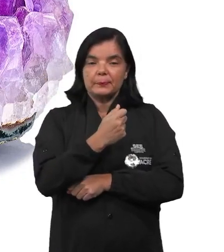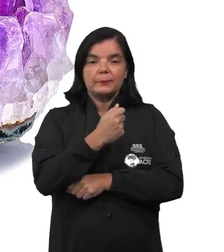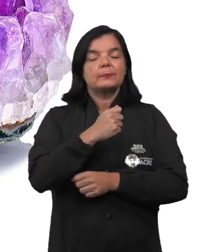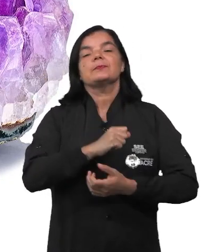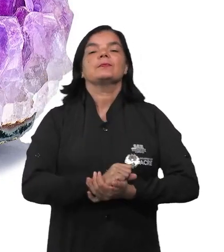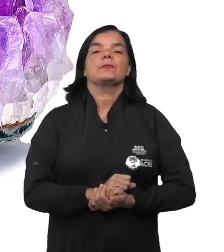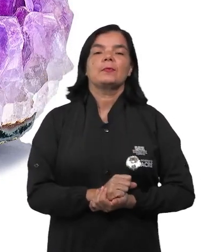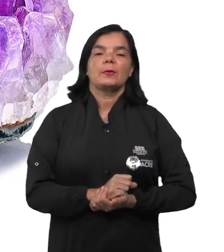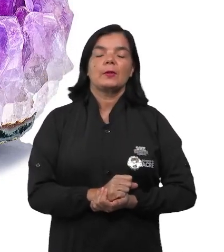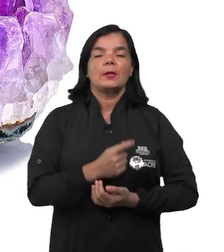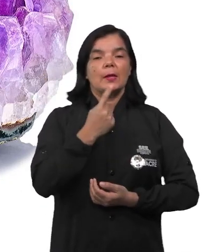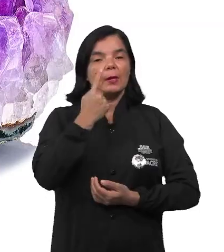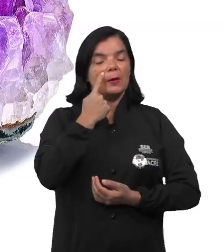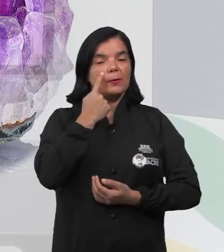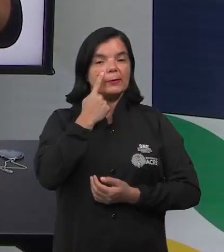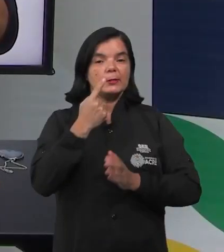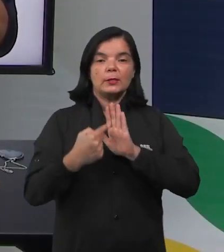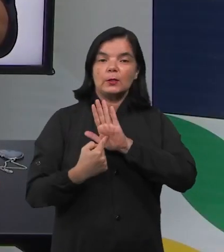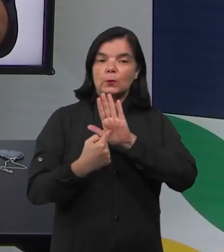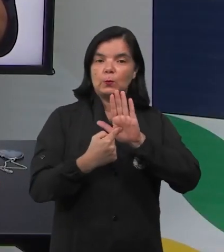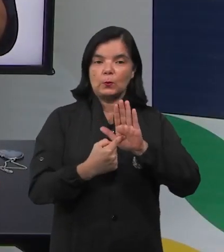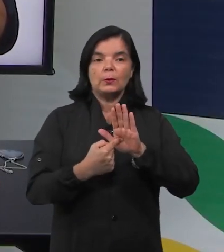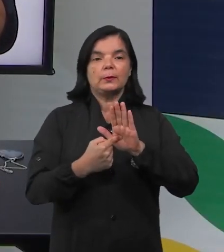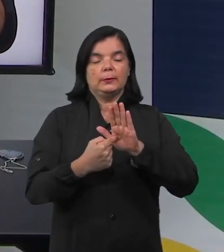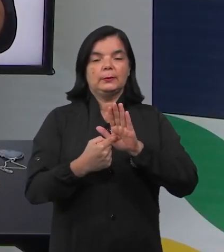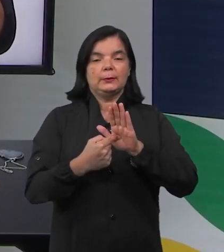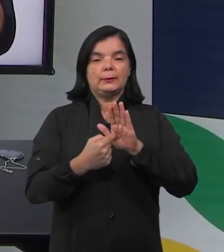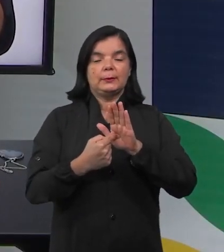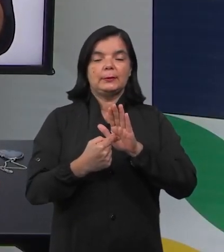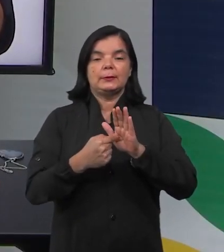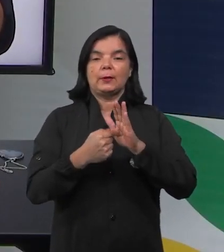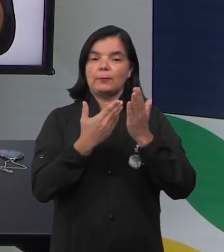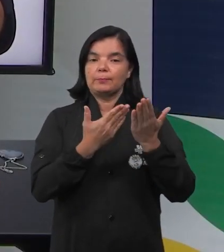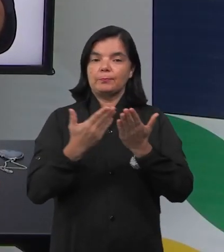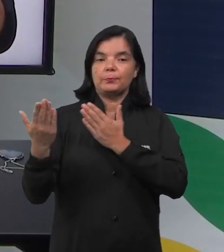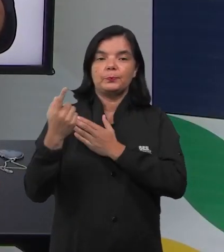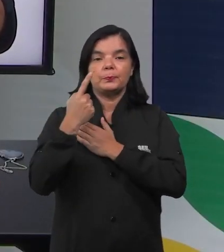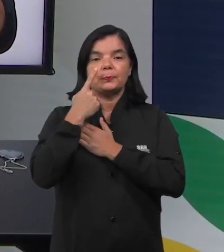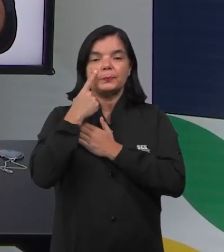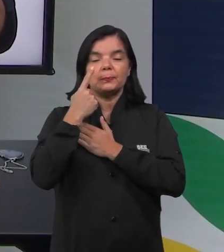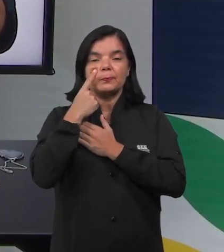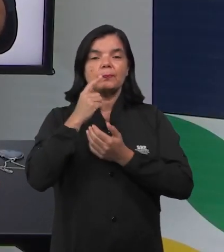meu câmera ele vai dar um zoom aqui para a gente ver. Dá uma olhada aí.